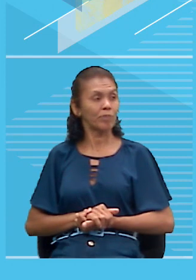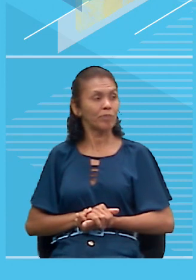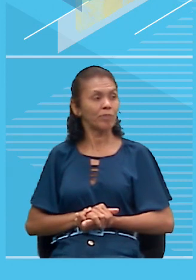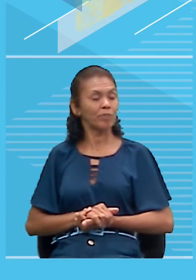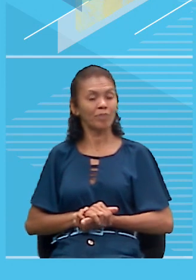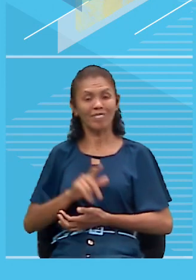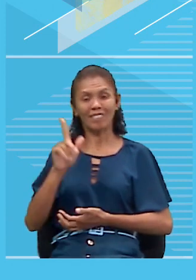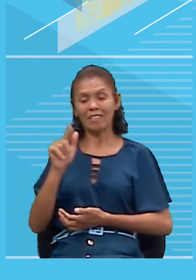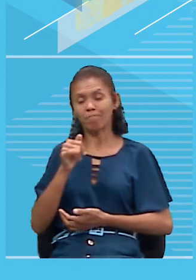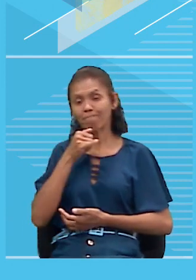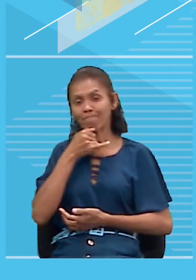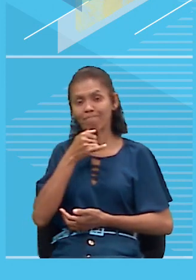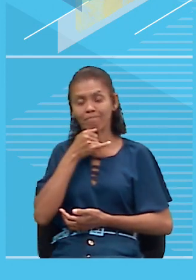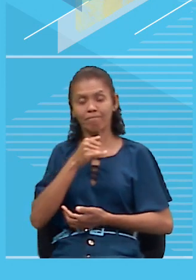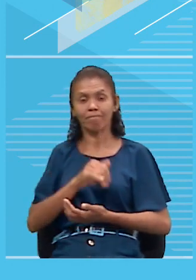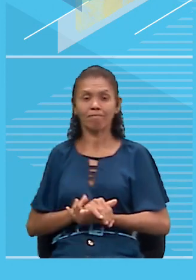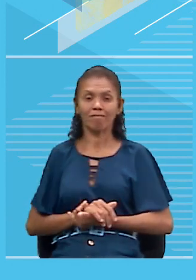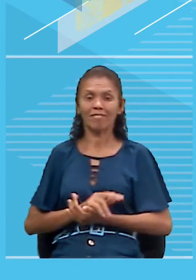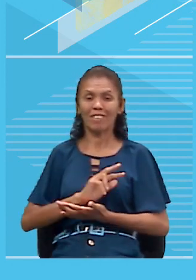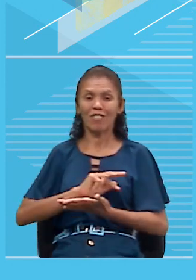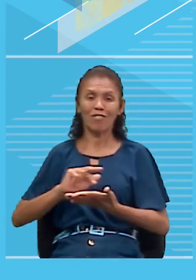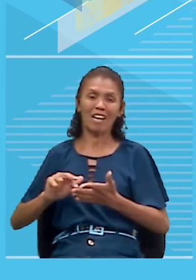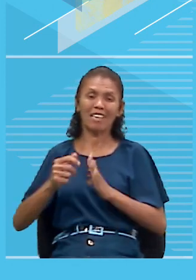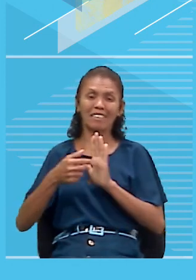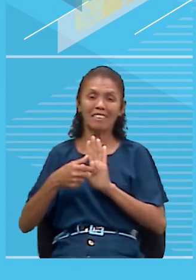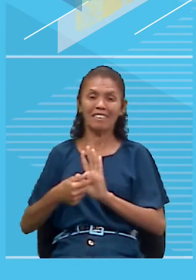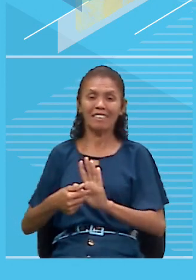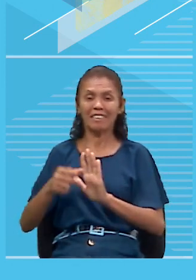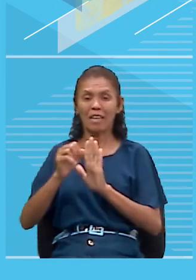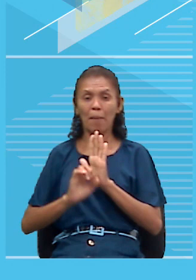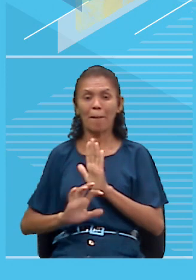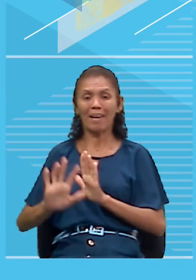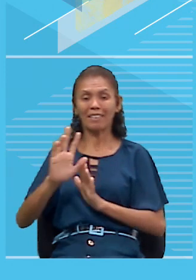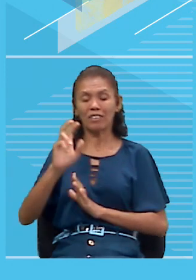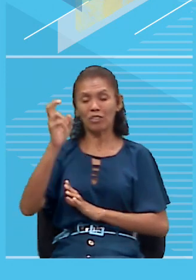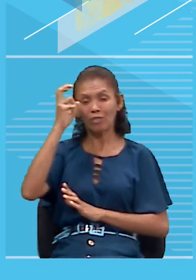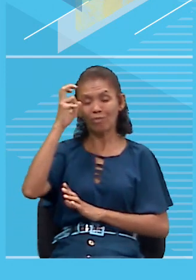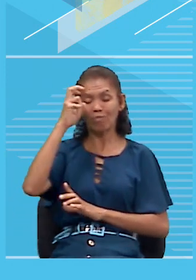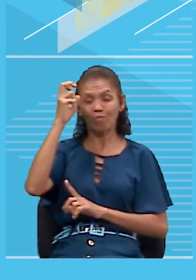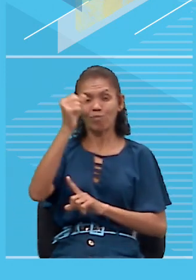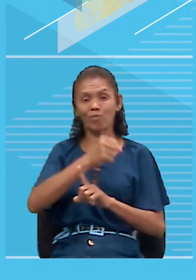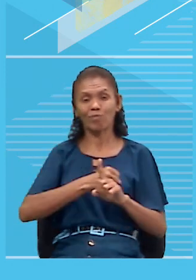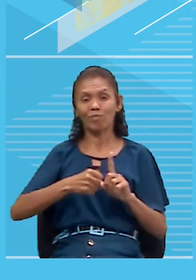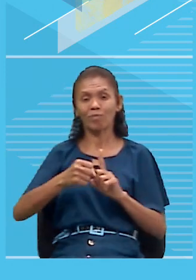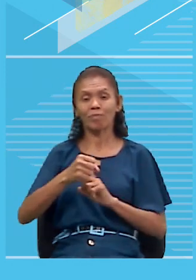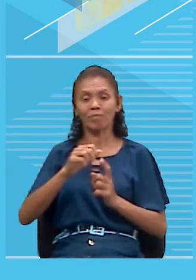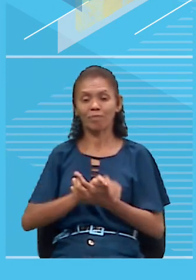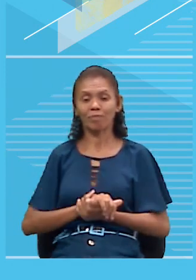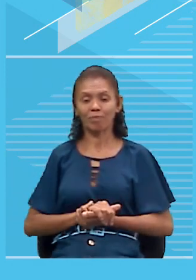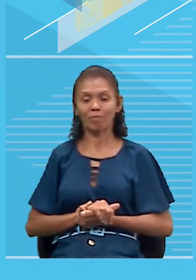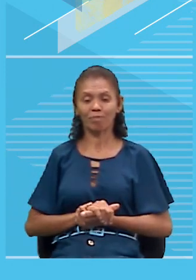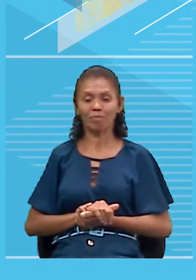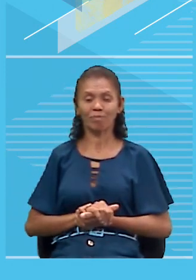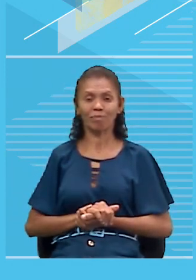é pessoal fiquei com medo hein são cenários são cenários de sociedade e culturas que a gente sabe que tem esse contexto aí tá bom